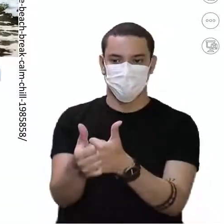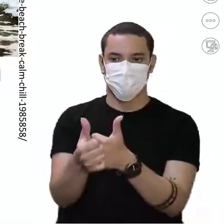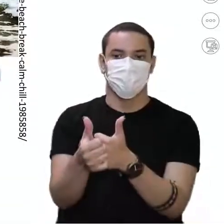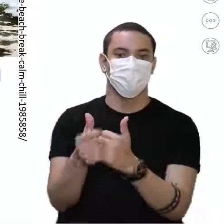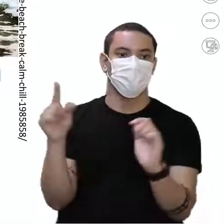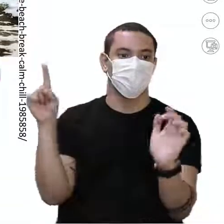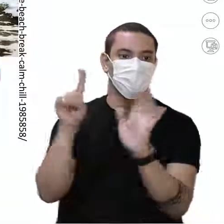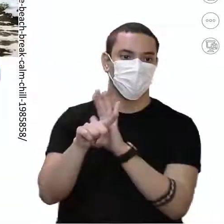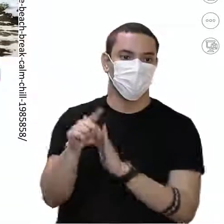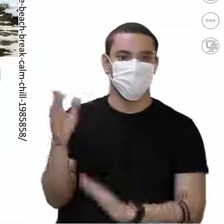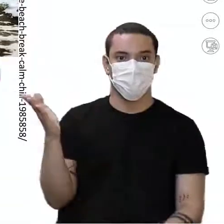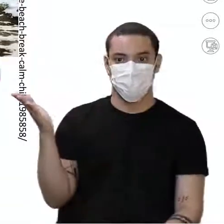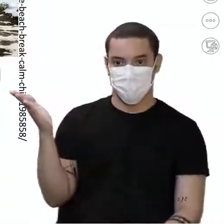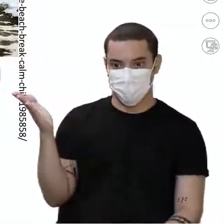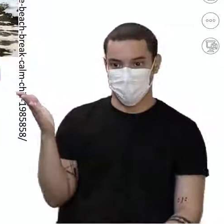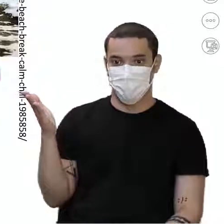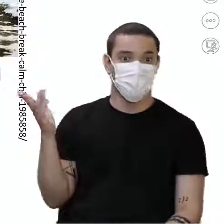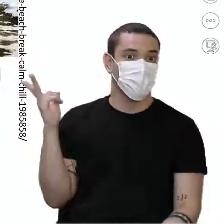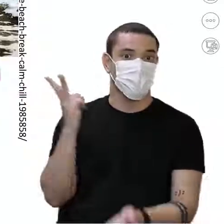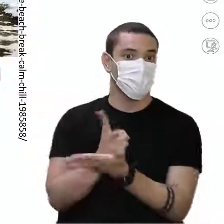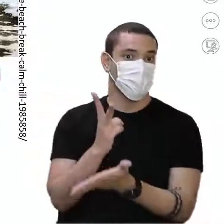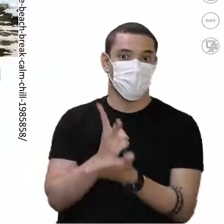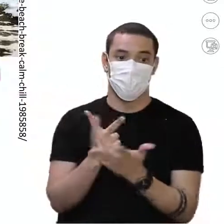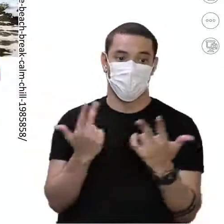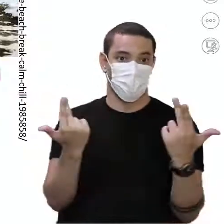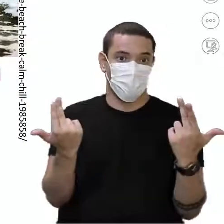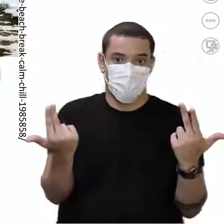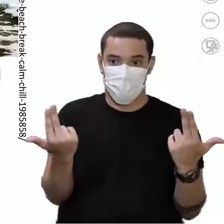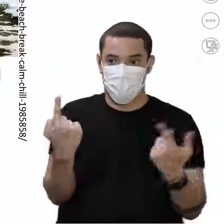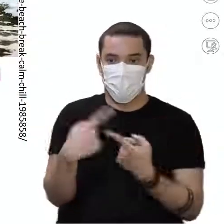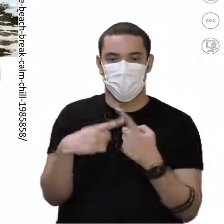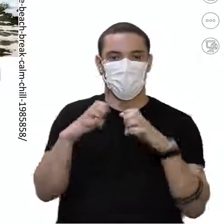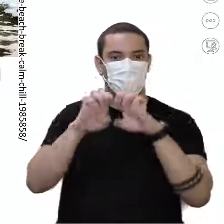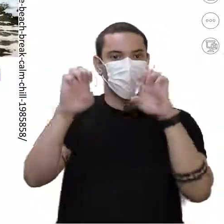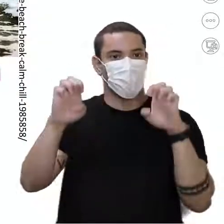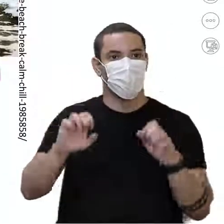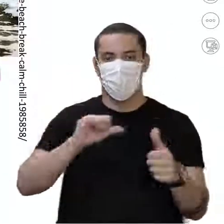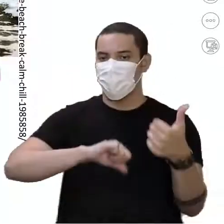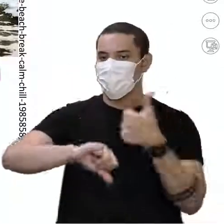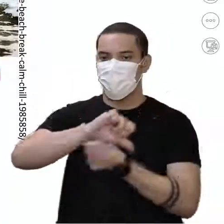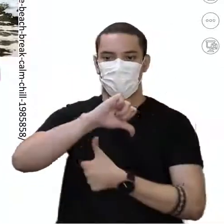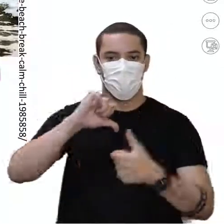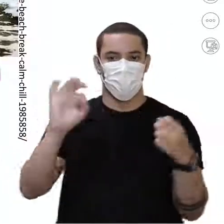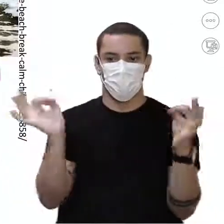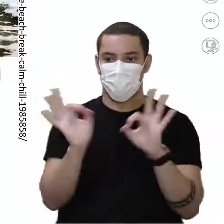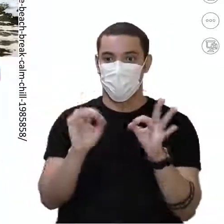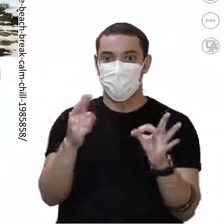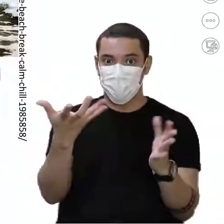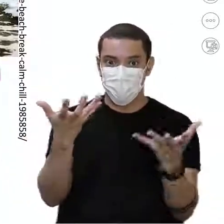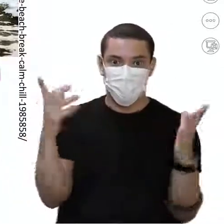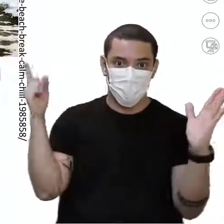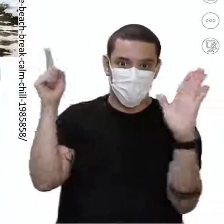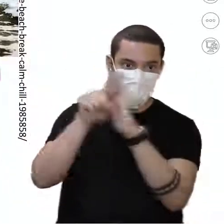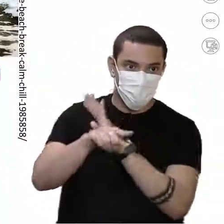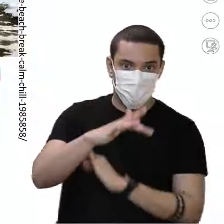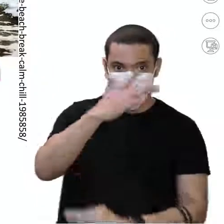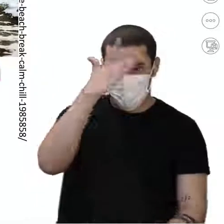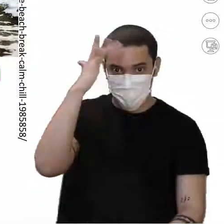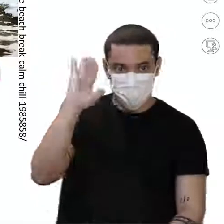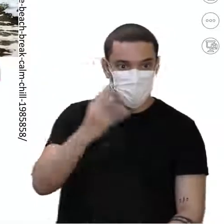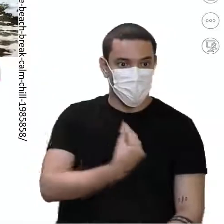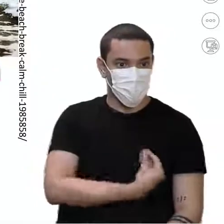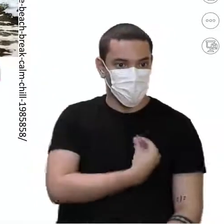minha pergunta. Então, essa pergunta sempre é a mesma. Ela é a mesma estrutura, não vai mudar. Quando você quer perguntar se alguém já esteve em